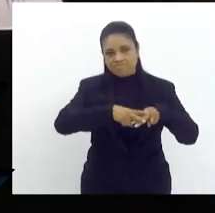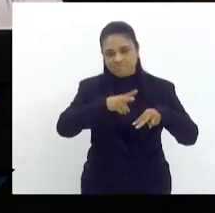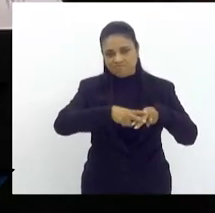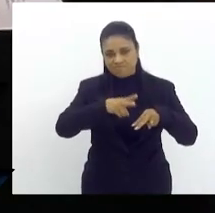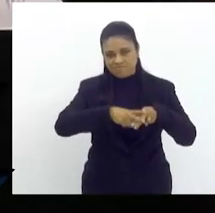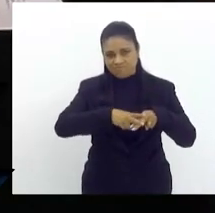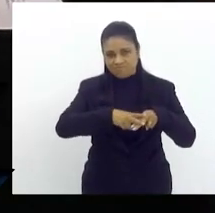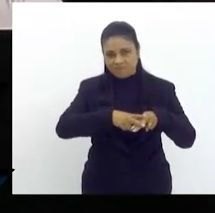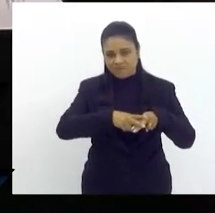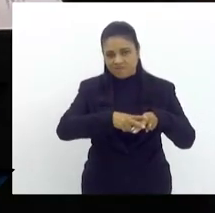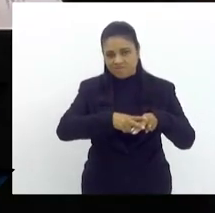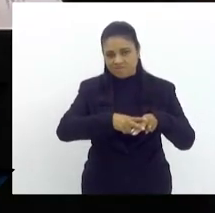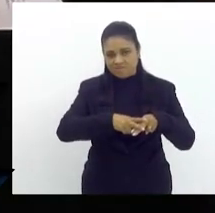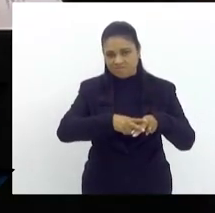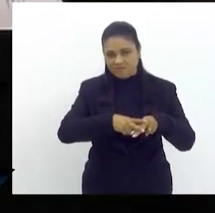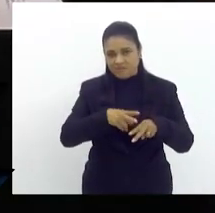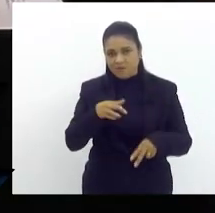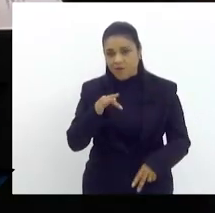poder